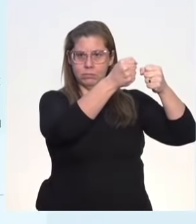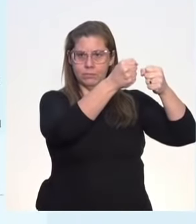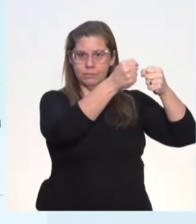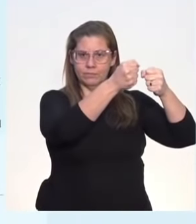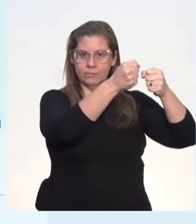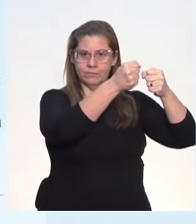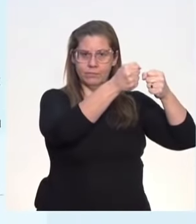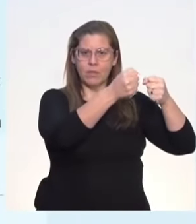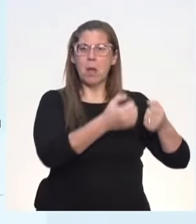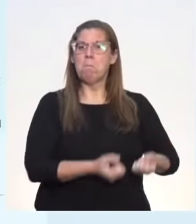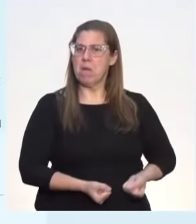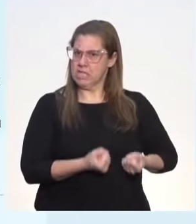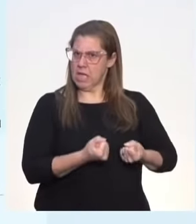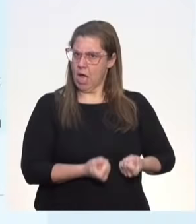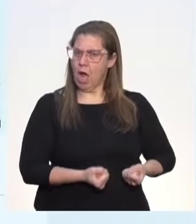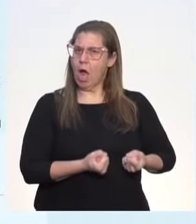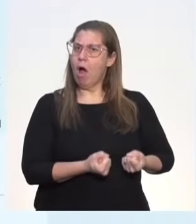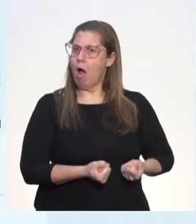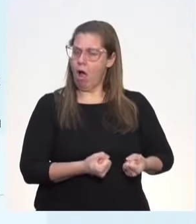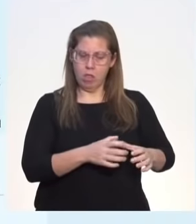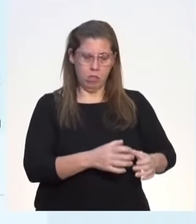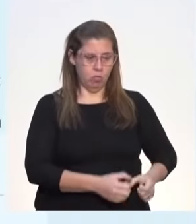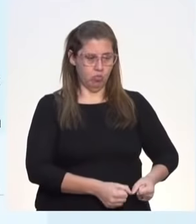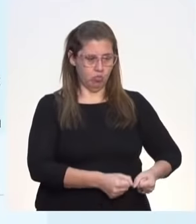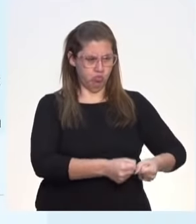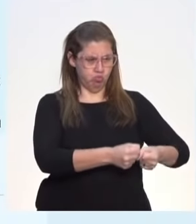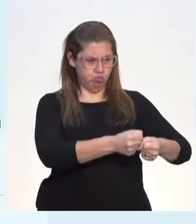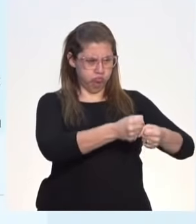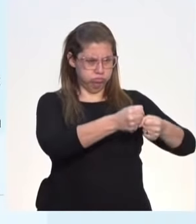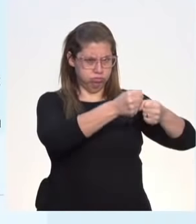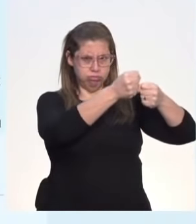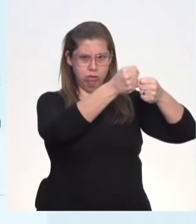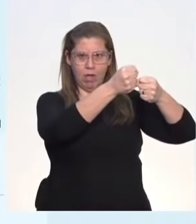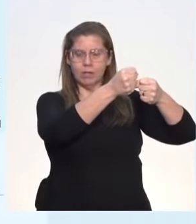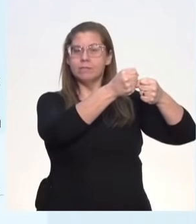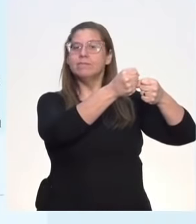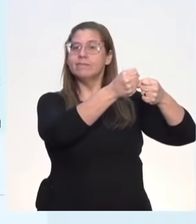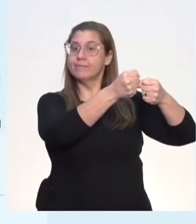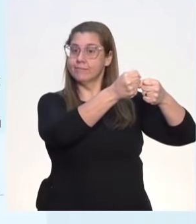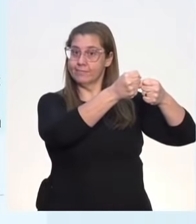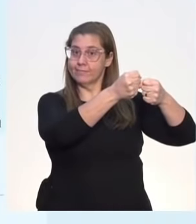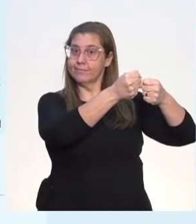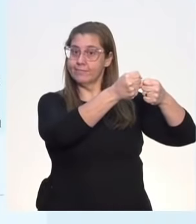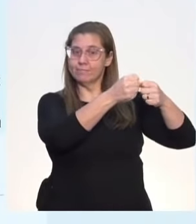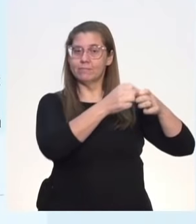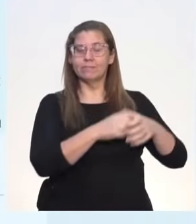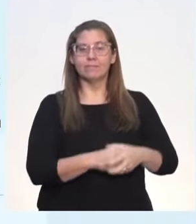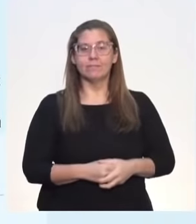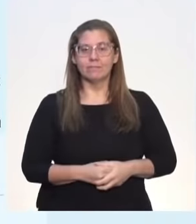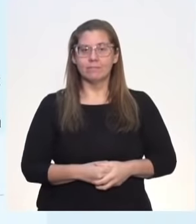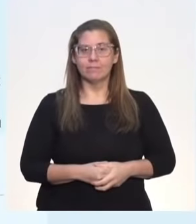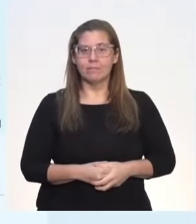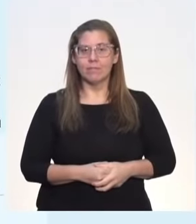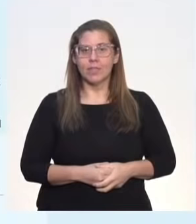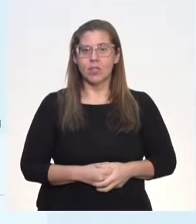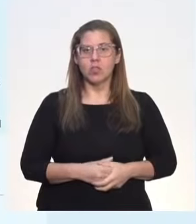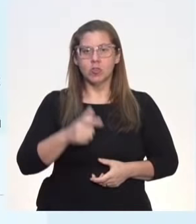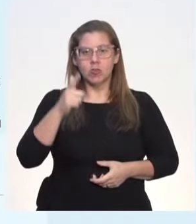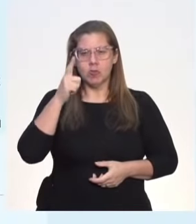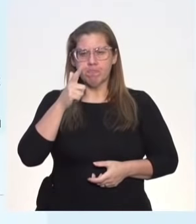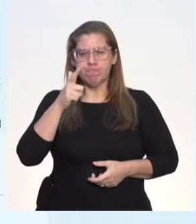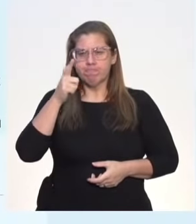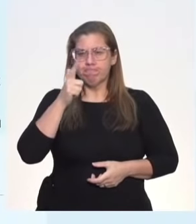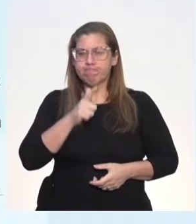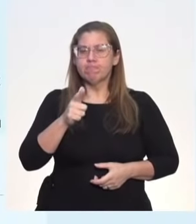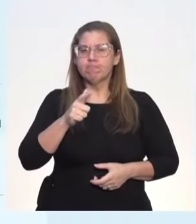levo esse corpo pesado para dedéu quanto maior a altura a gente fala que ele ganha uma